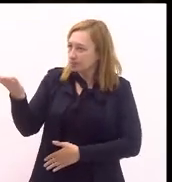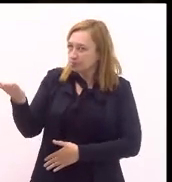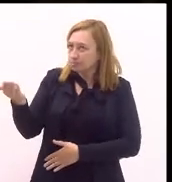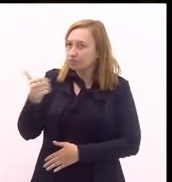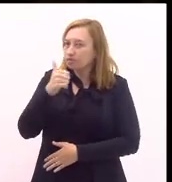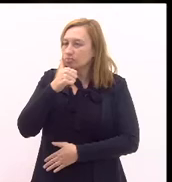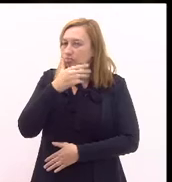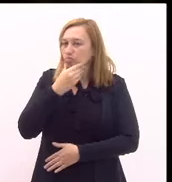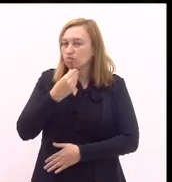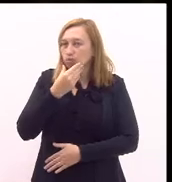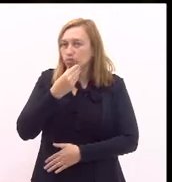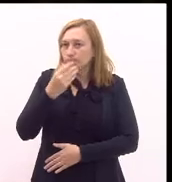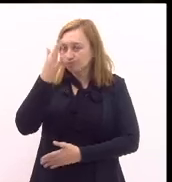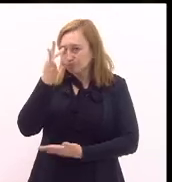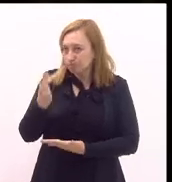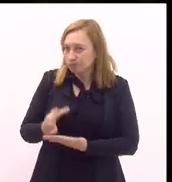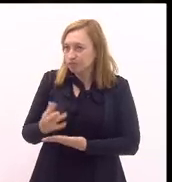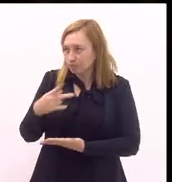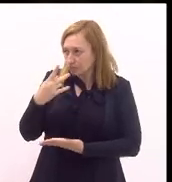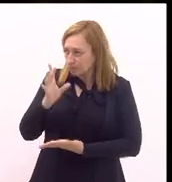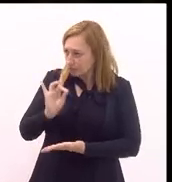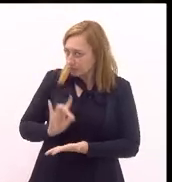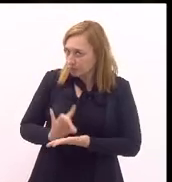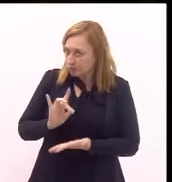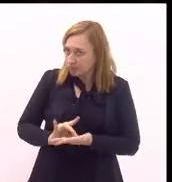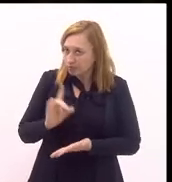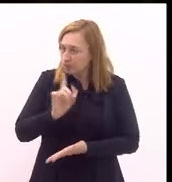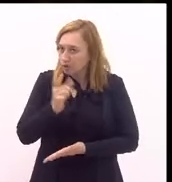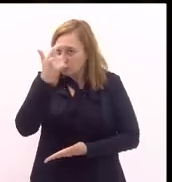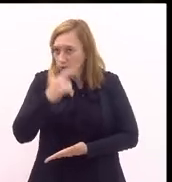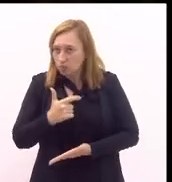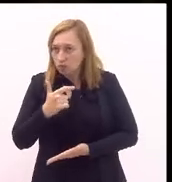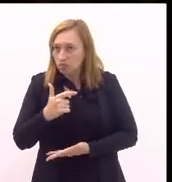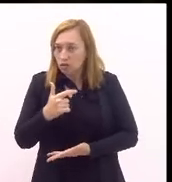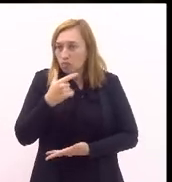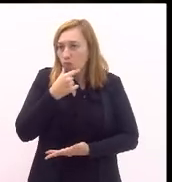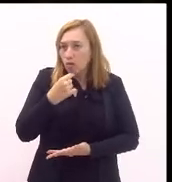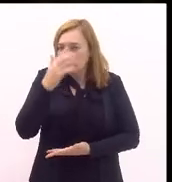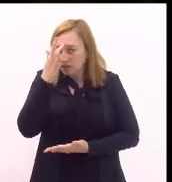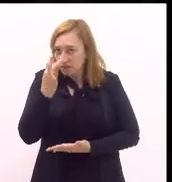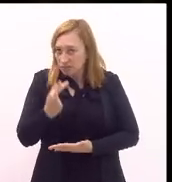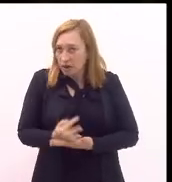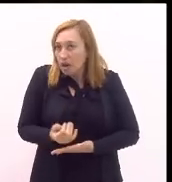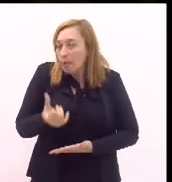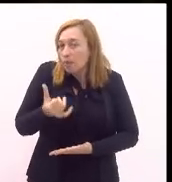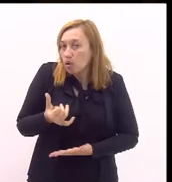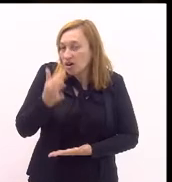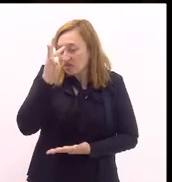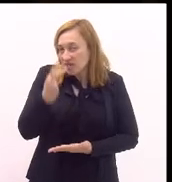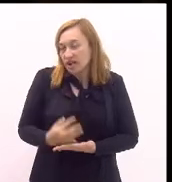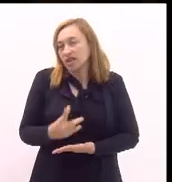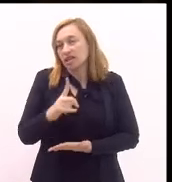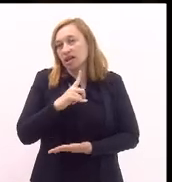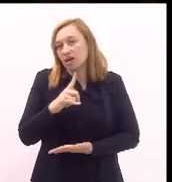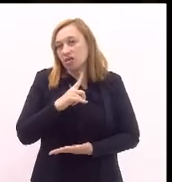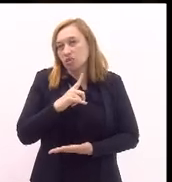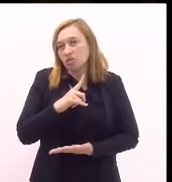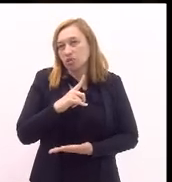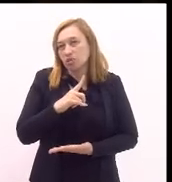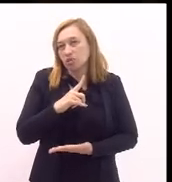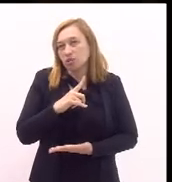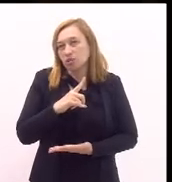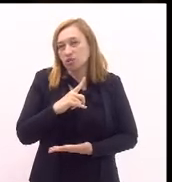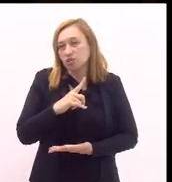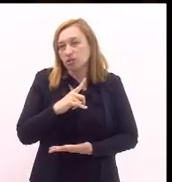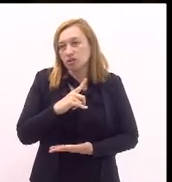fé vão ser muito sincero não são homens de tanta fé EA pouca fé que tem o eu